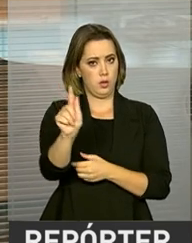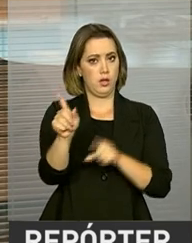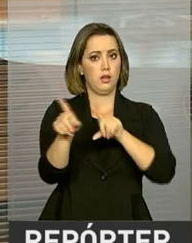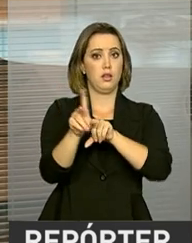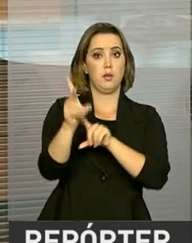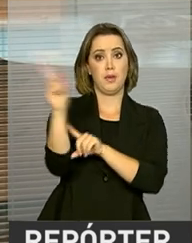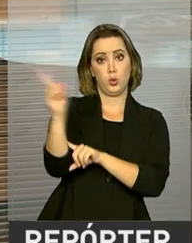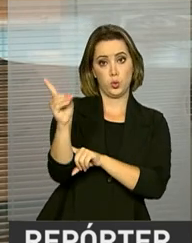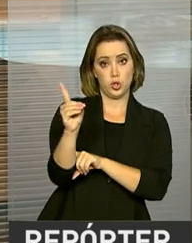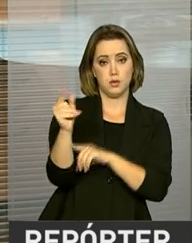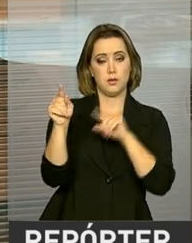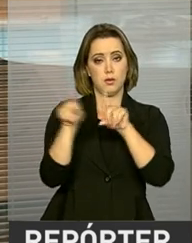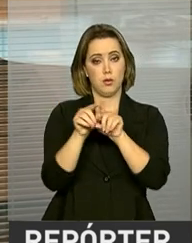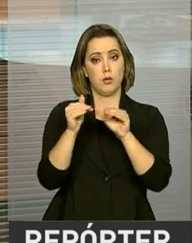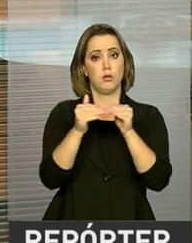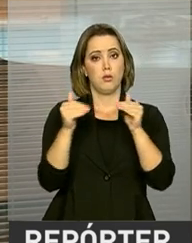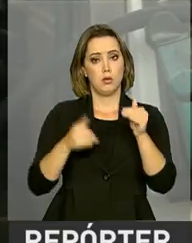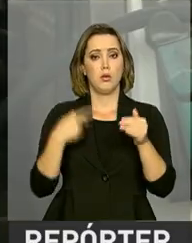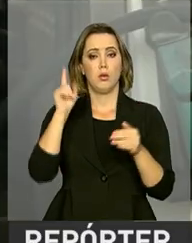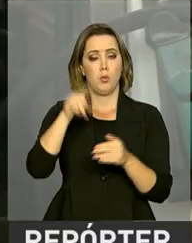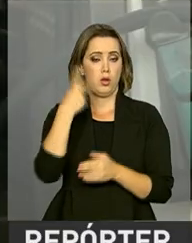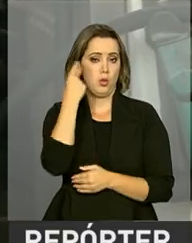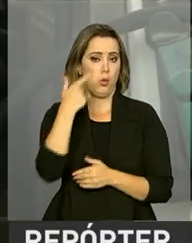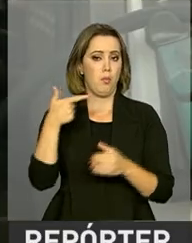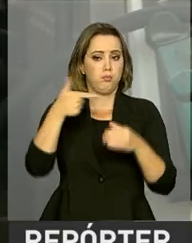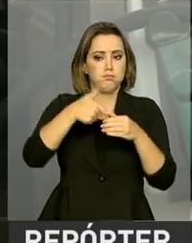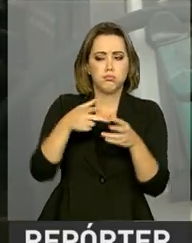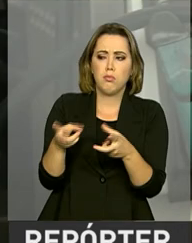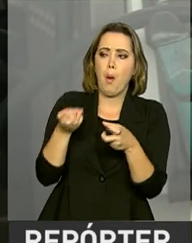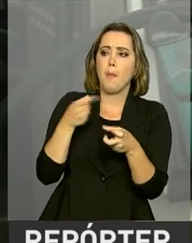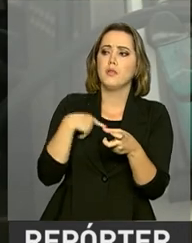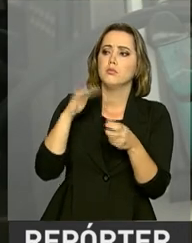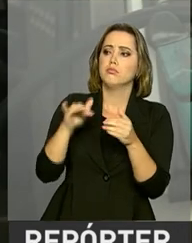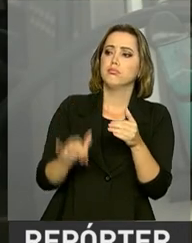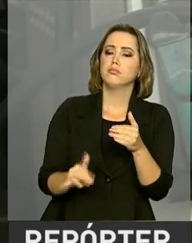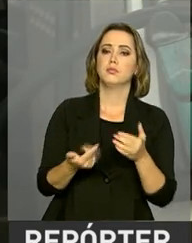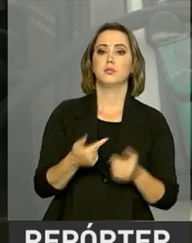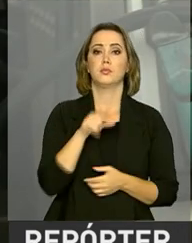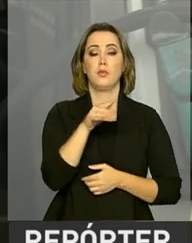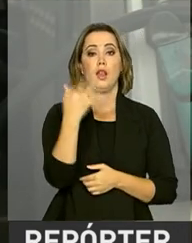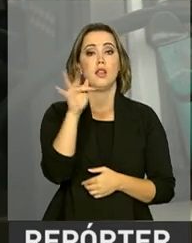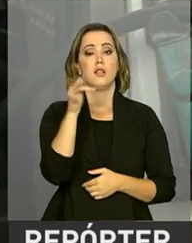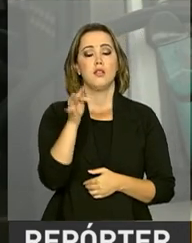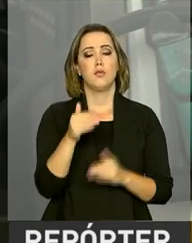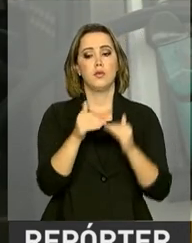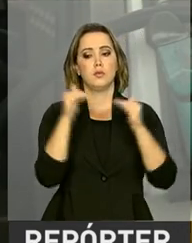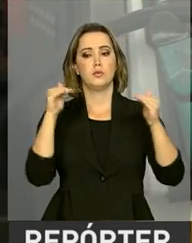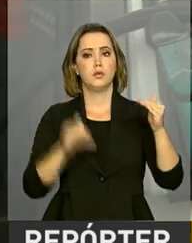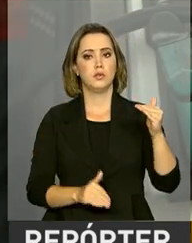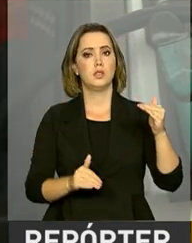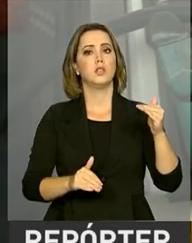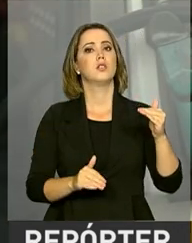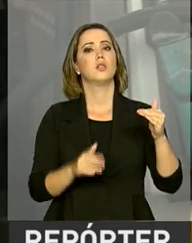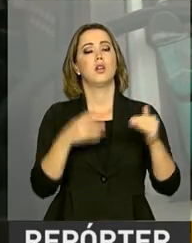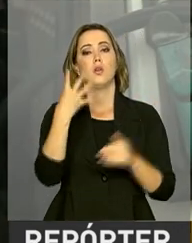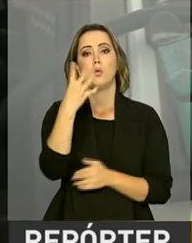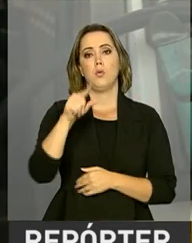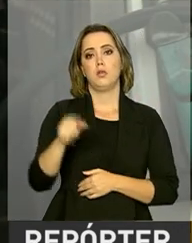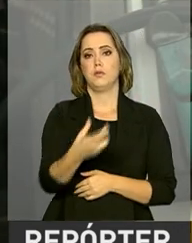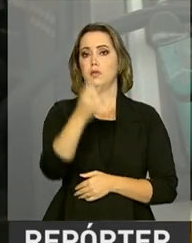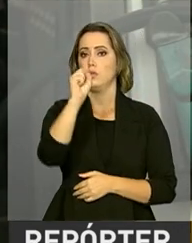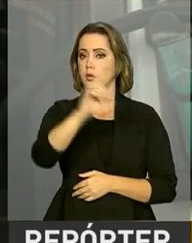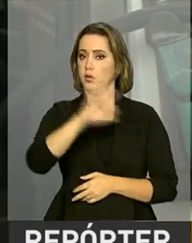perceber essa redução de preço na bomba em fevereiro o preço do diesel nas refinarias caiu em 4,8 por cento